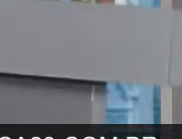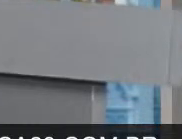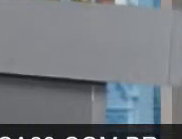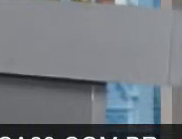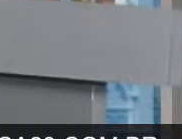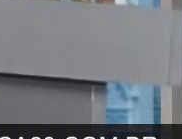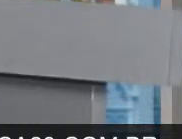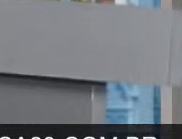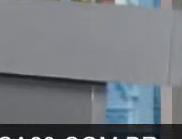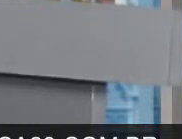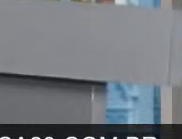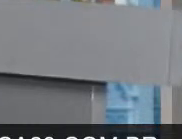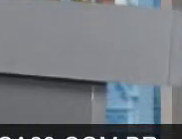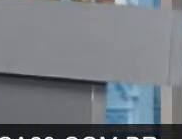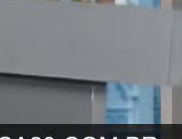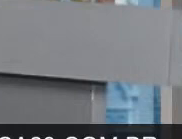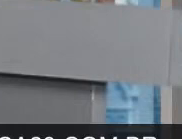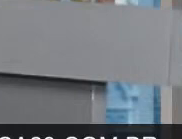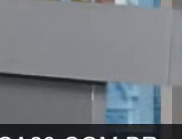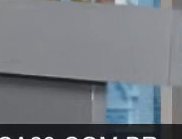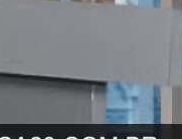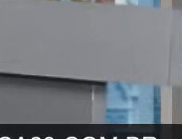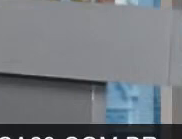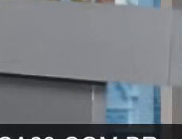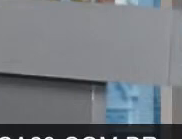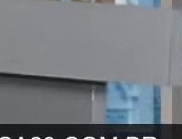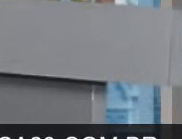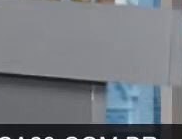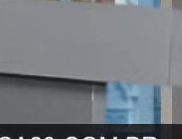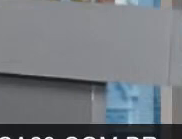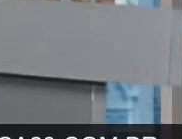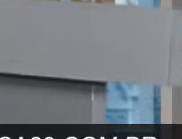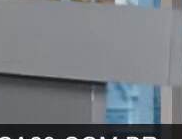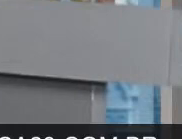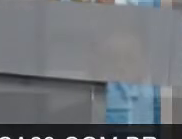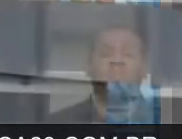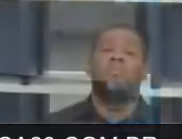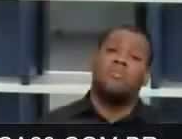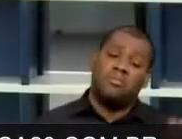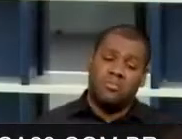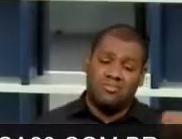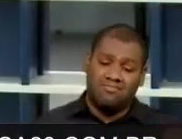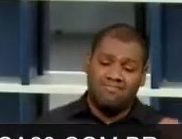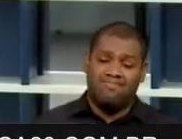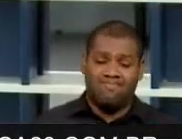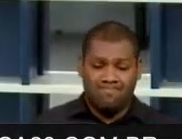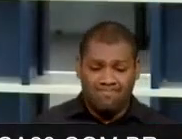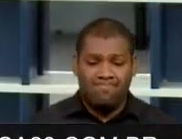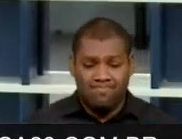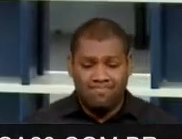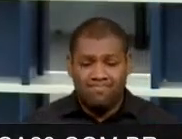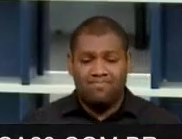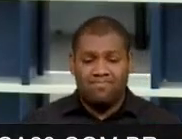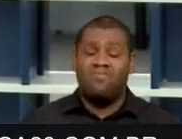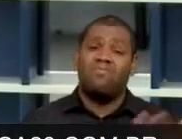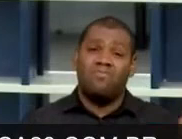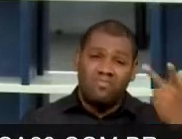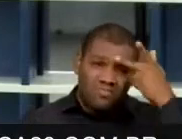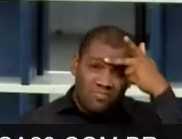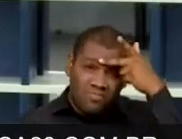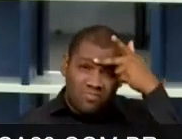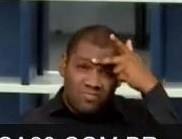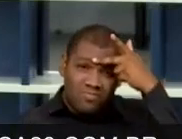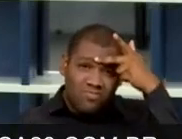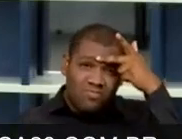o melhor tratamento contra a dengue é a hidratação. O número de casos começou a diminuir